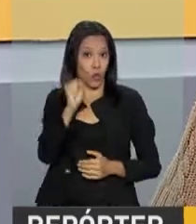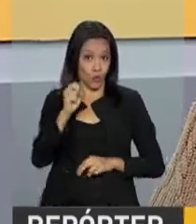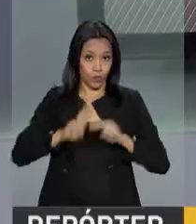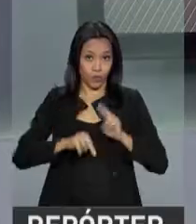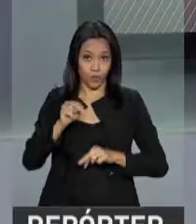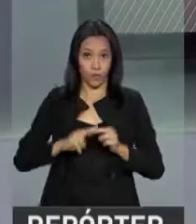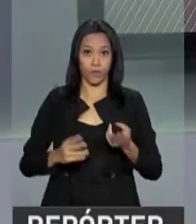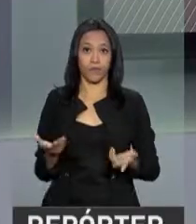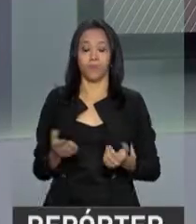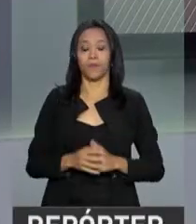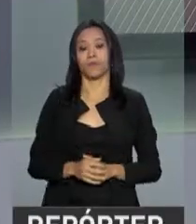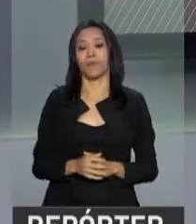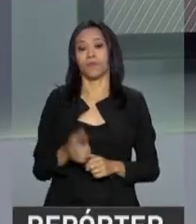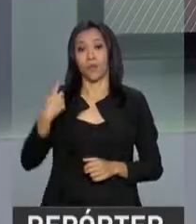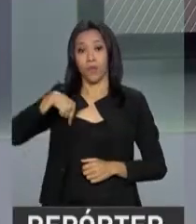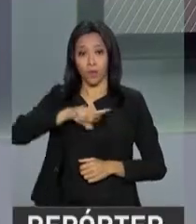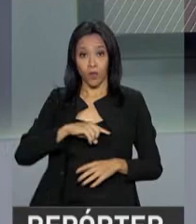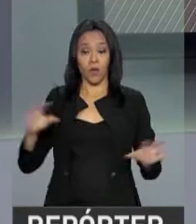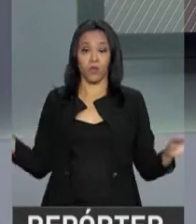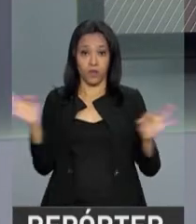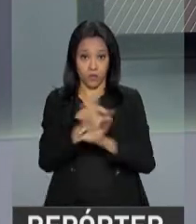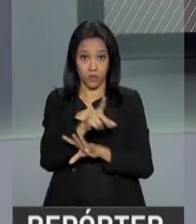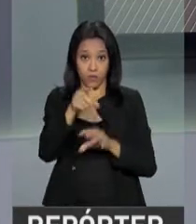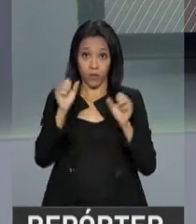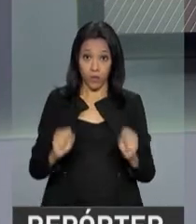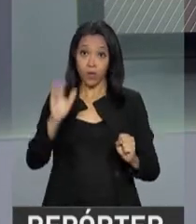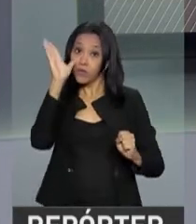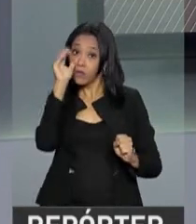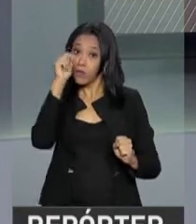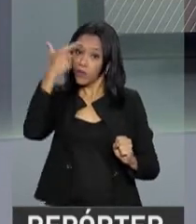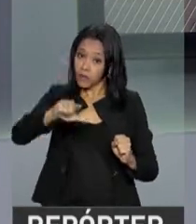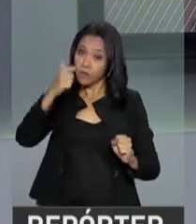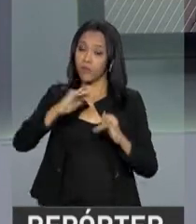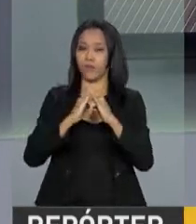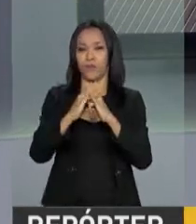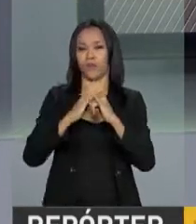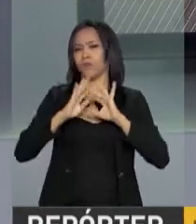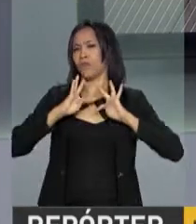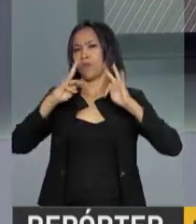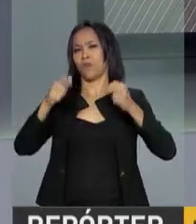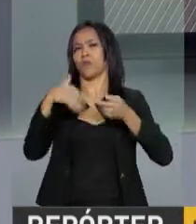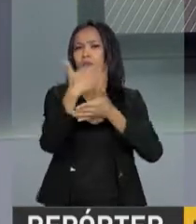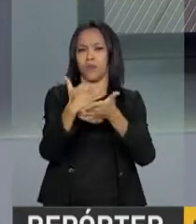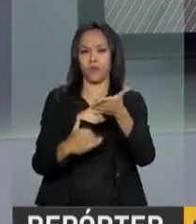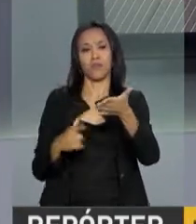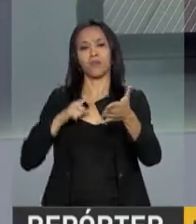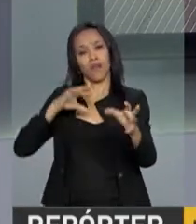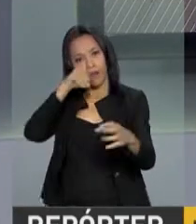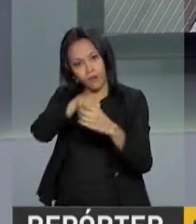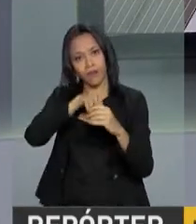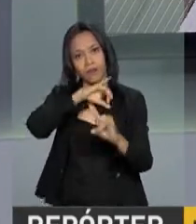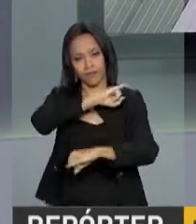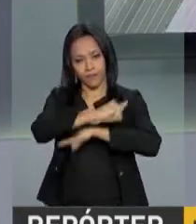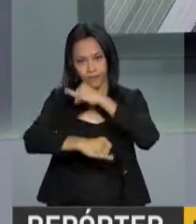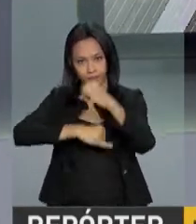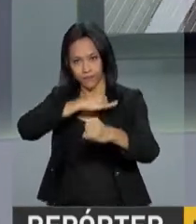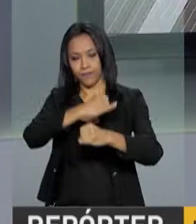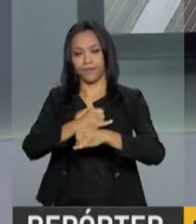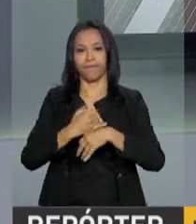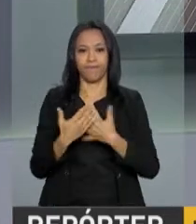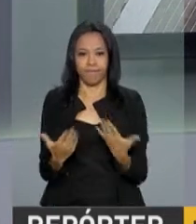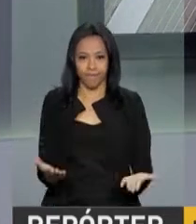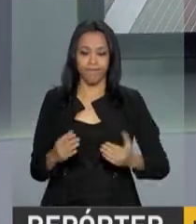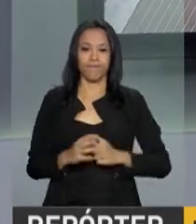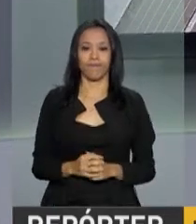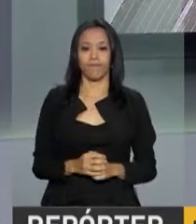junho. Nós ficamos por aqui. Você pode rever as reportagens no YouTube. E toda a nossa programação também está na página da NBR